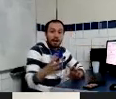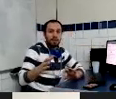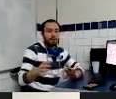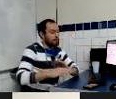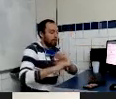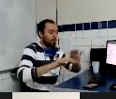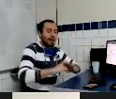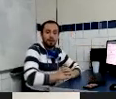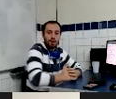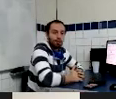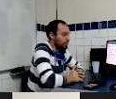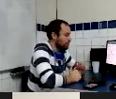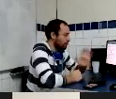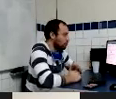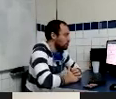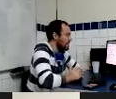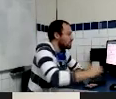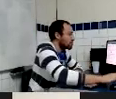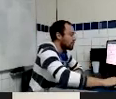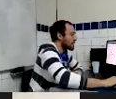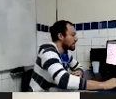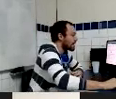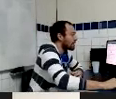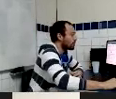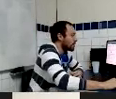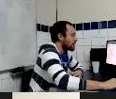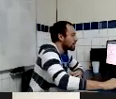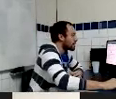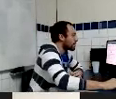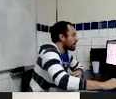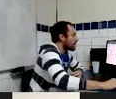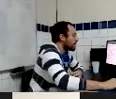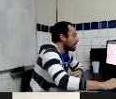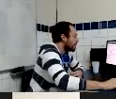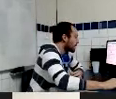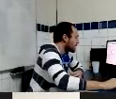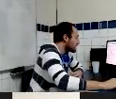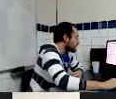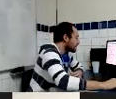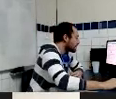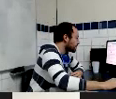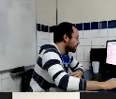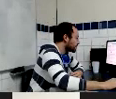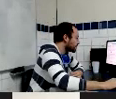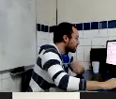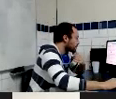E aí, eu finalizo a aula. Nos outros dez minutos, eu finalizo a aula. Tudo bem? Beleza?